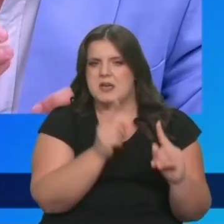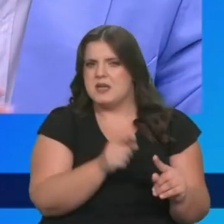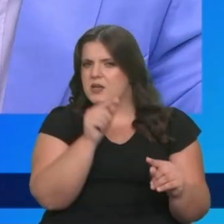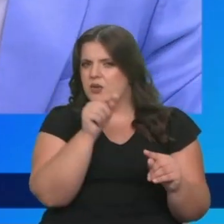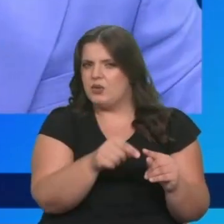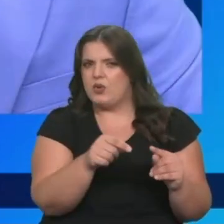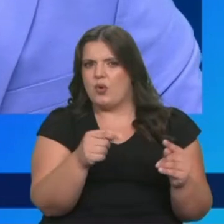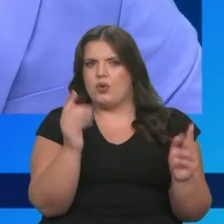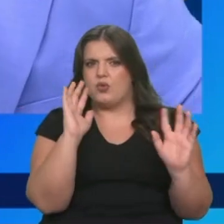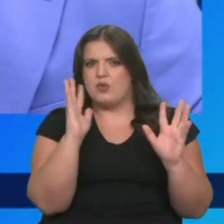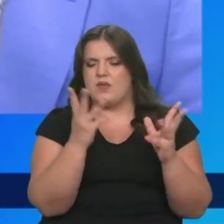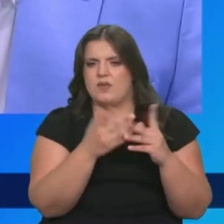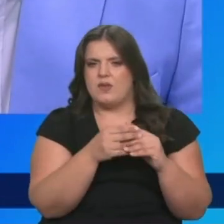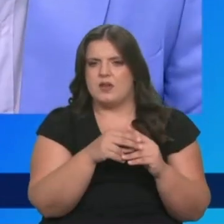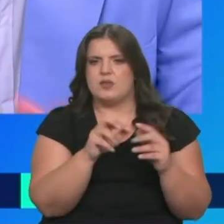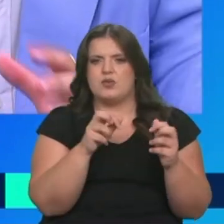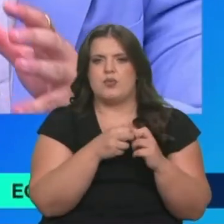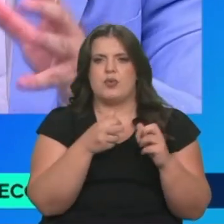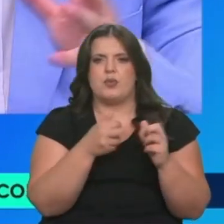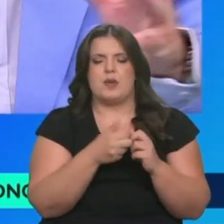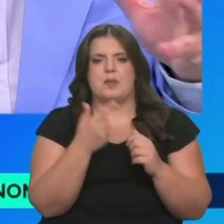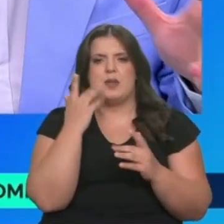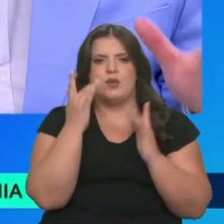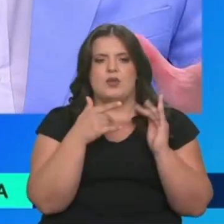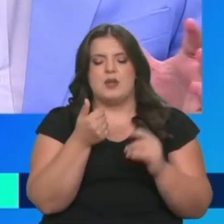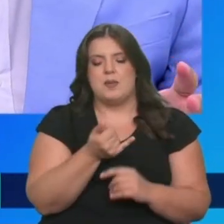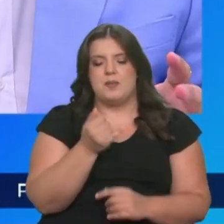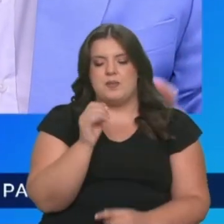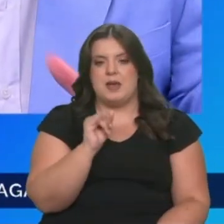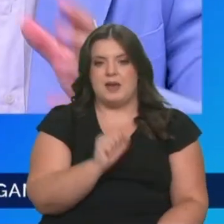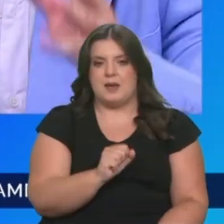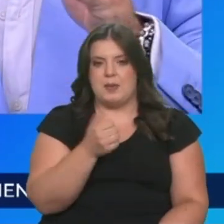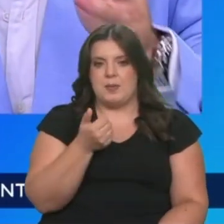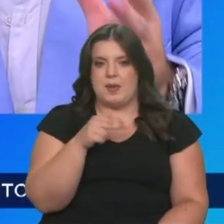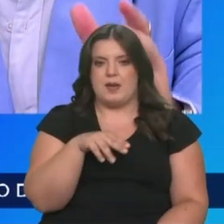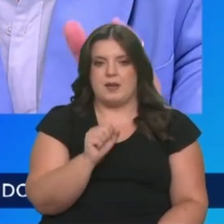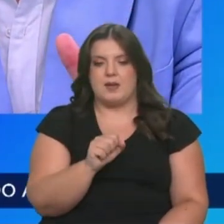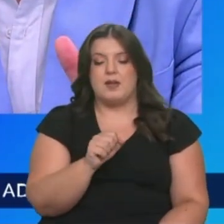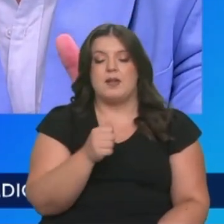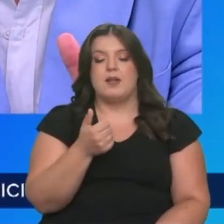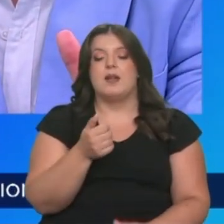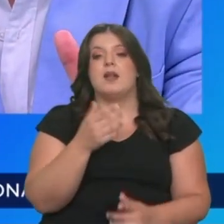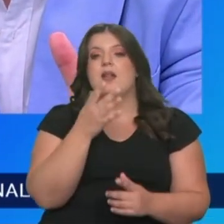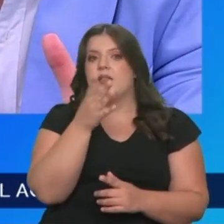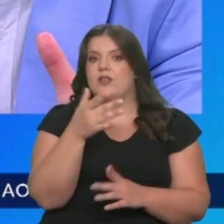universo, criamos um problema na teoria do Big Bang. É que não existe nenhum modelo que diga que, logo no início